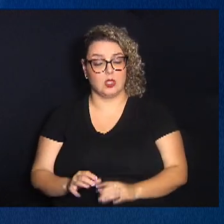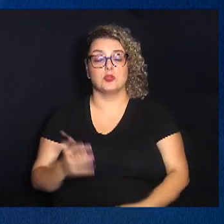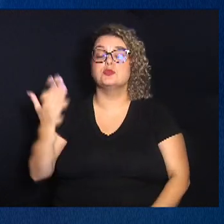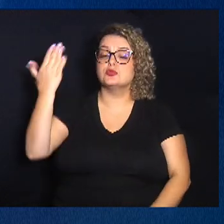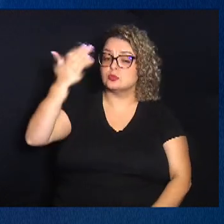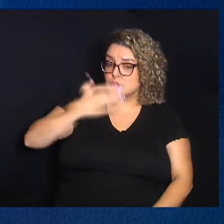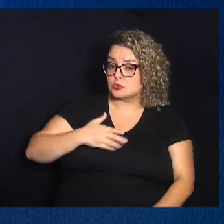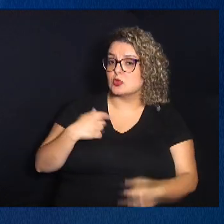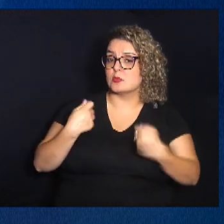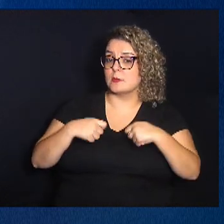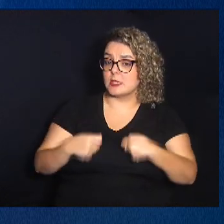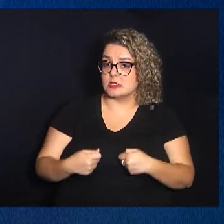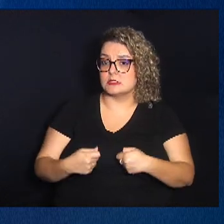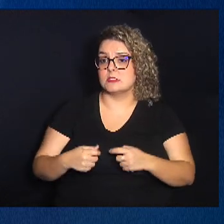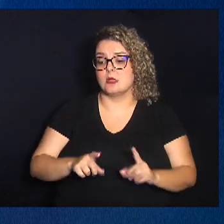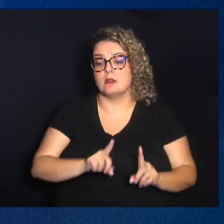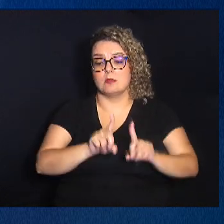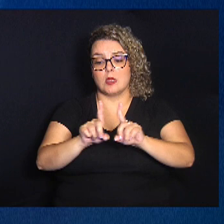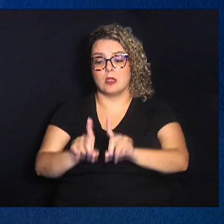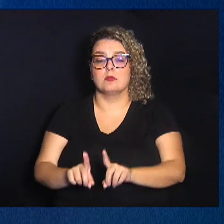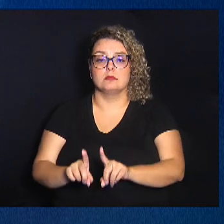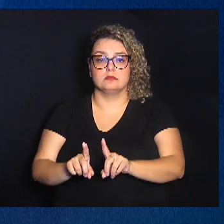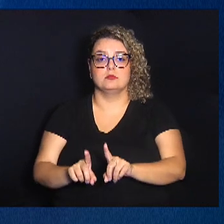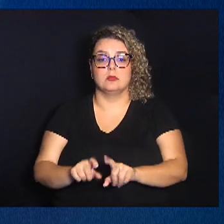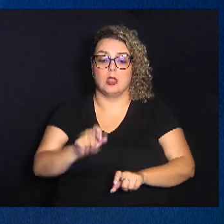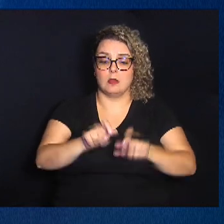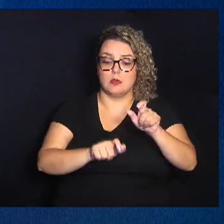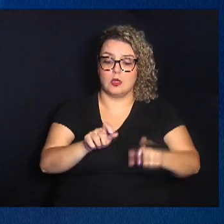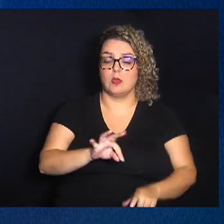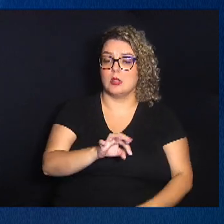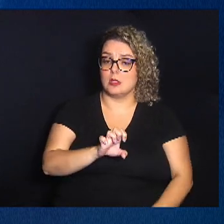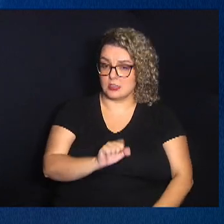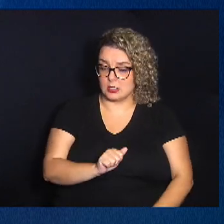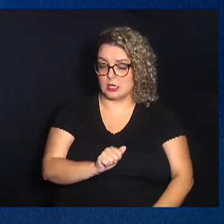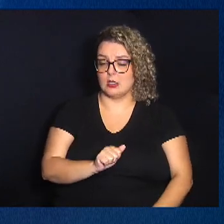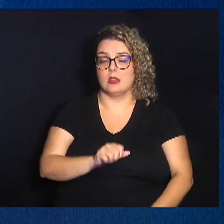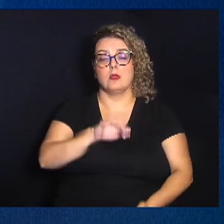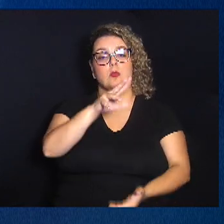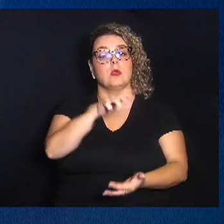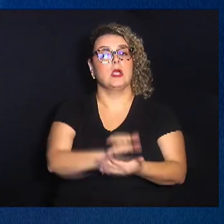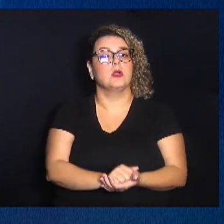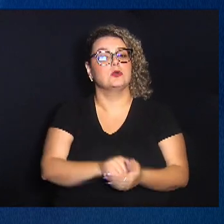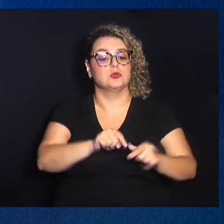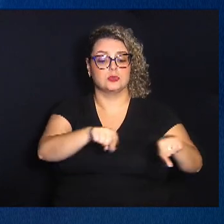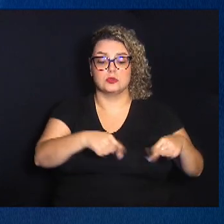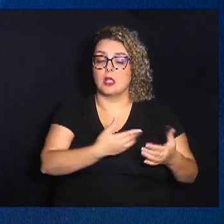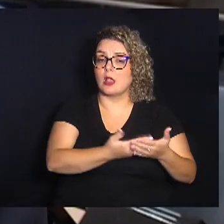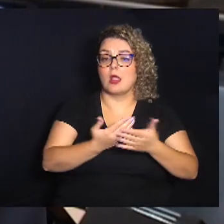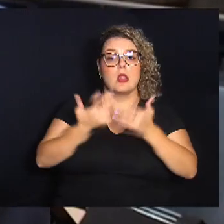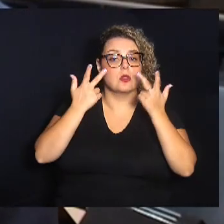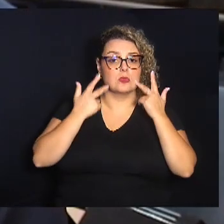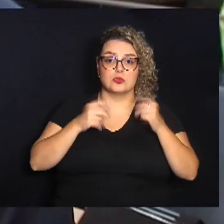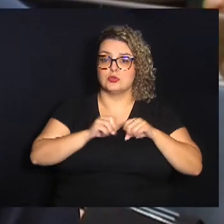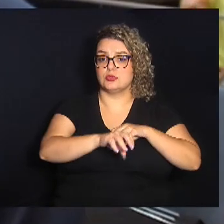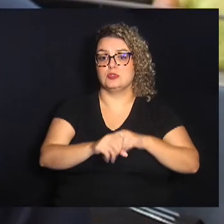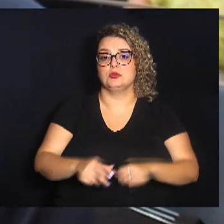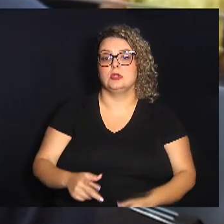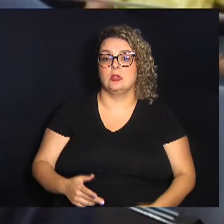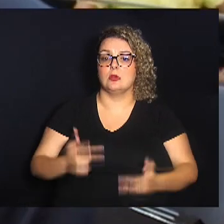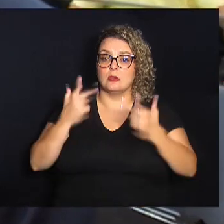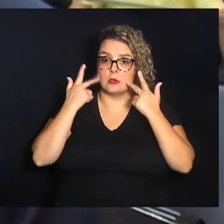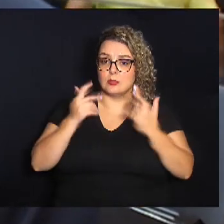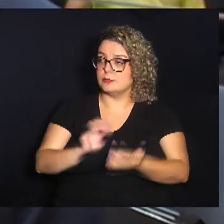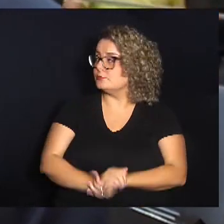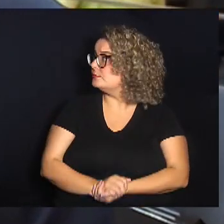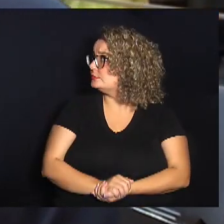comprovada necessidade à pessoa com TEA, matriculadas nas classes comuns de ensino regular. Meu questionamento